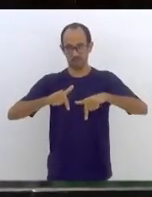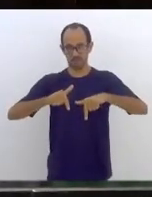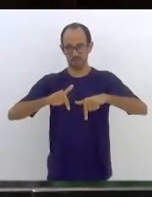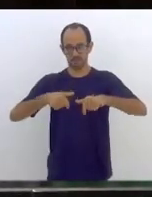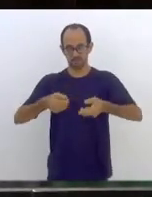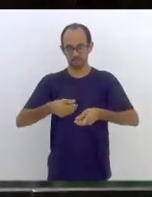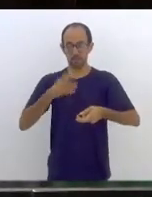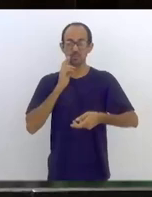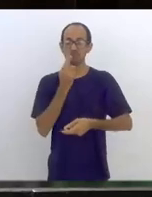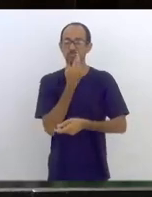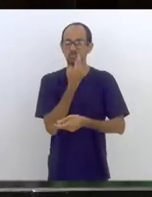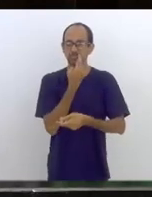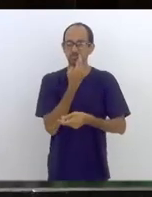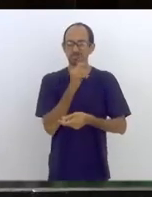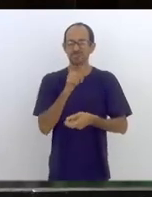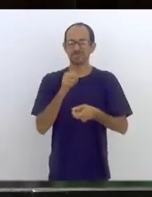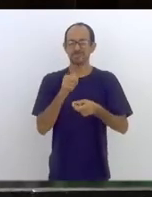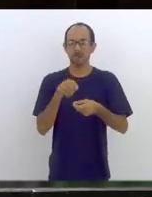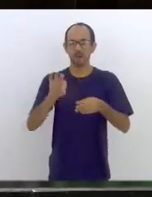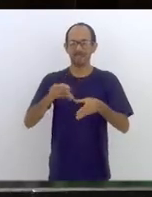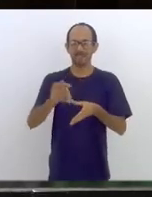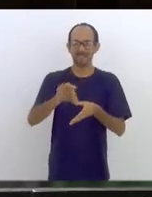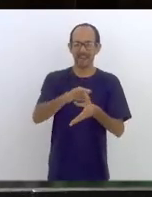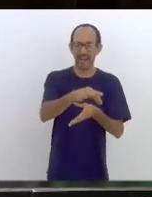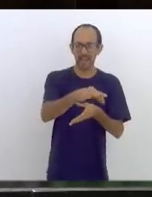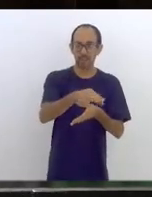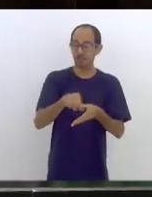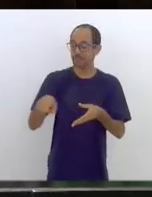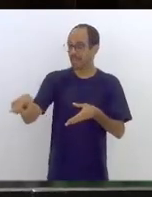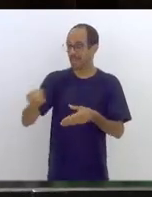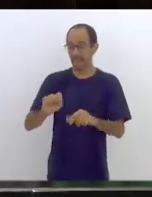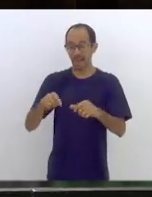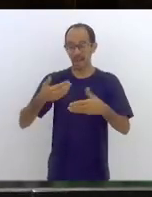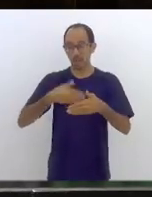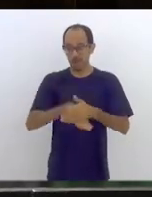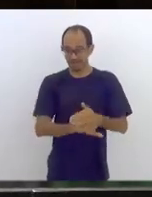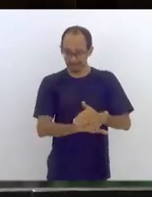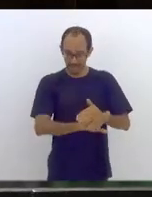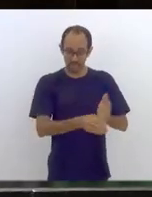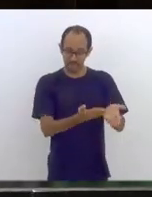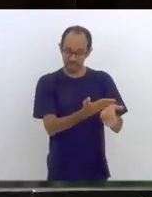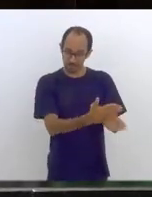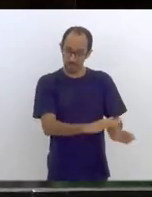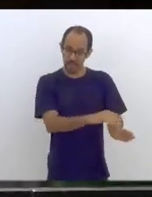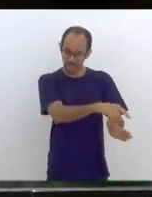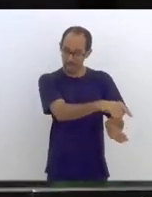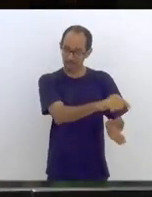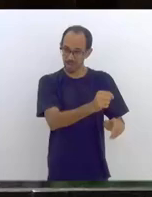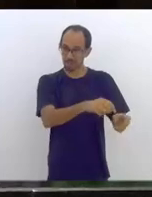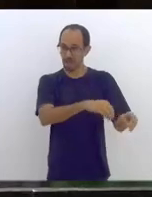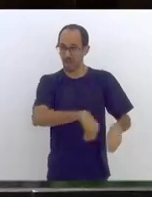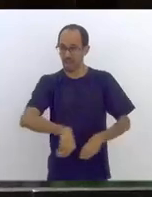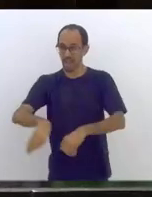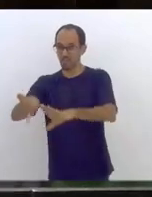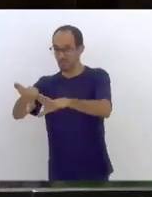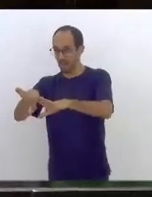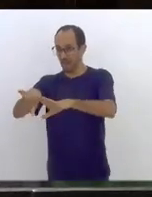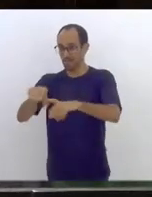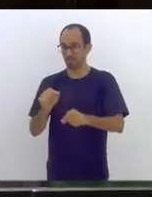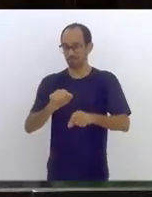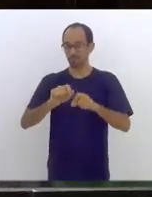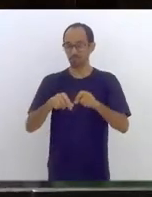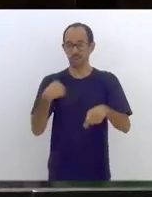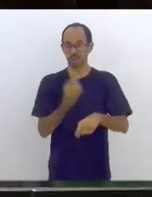buffet, no artesanato. Aí ela guardava, separava uma parte para levar